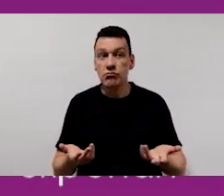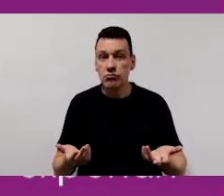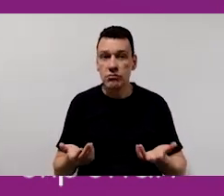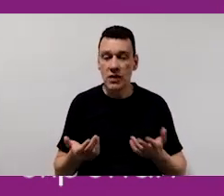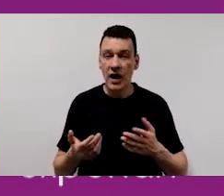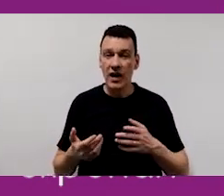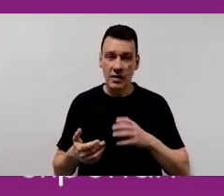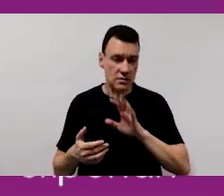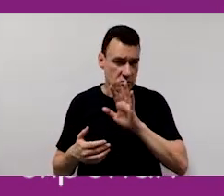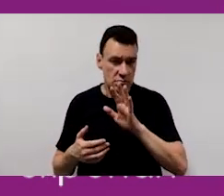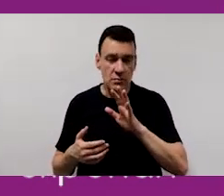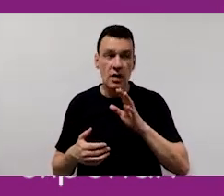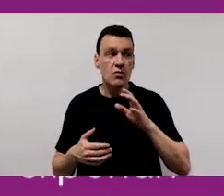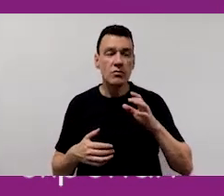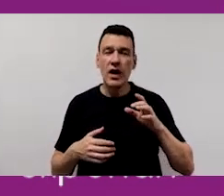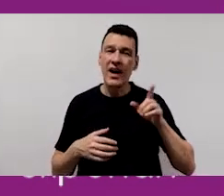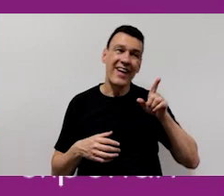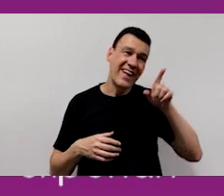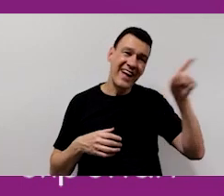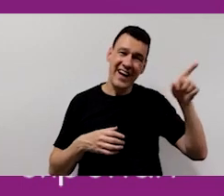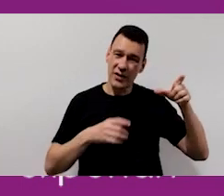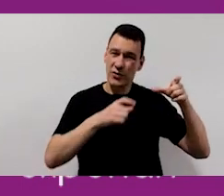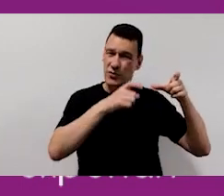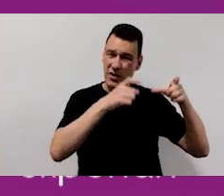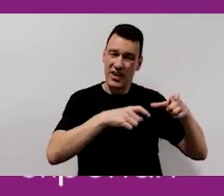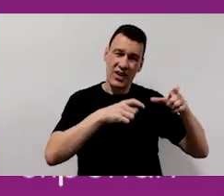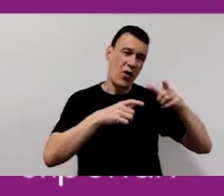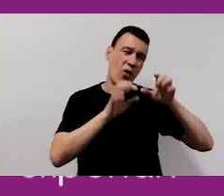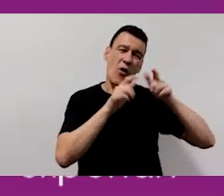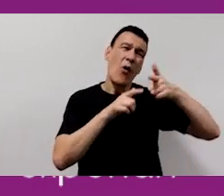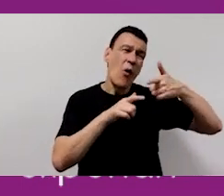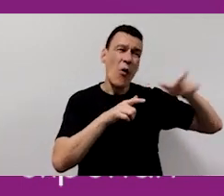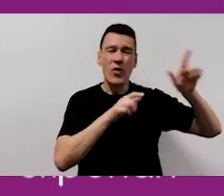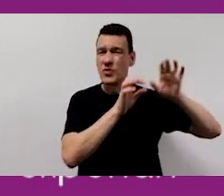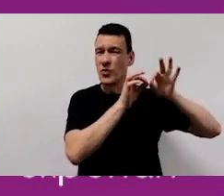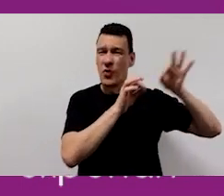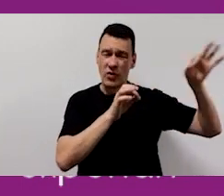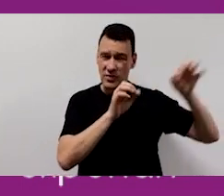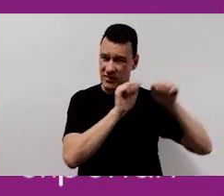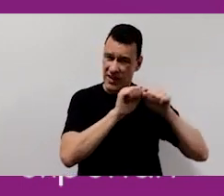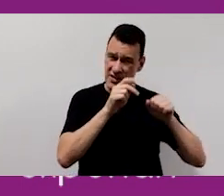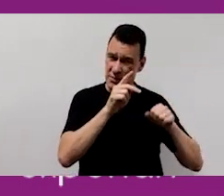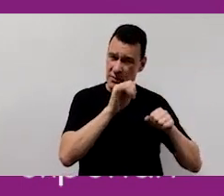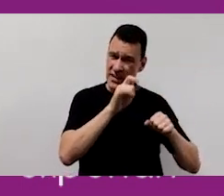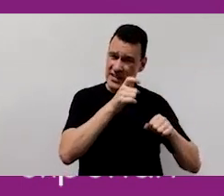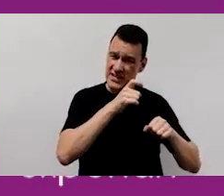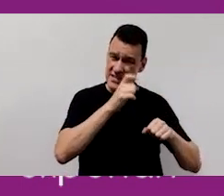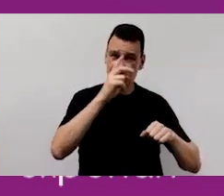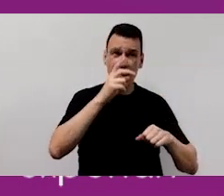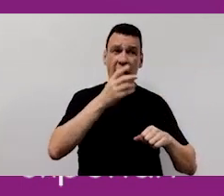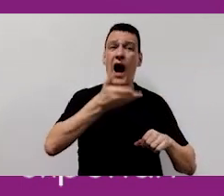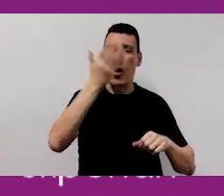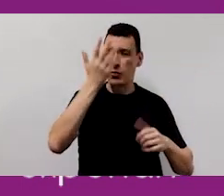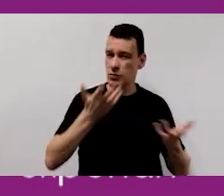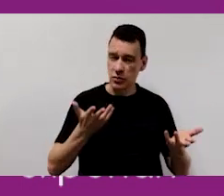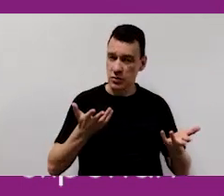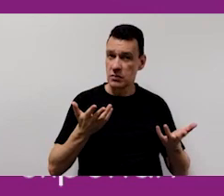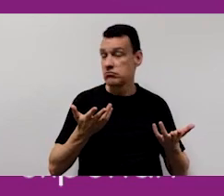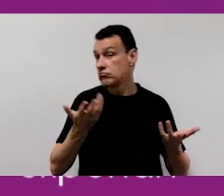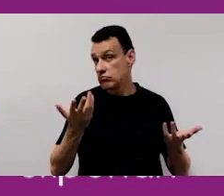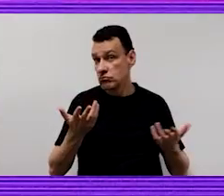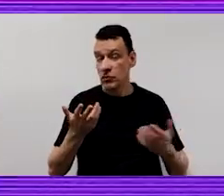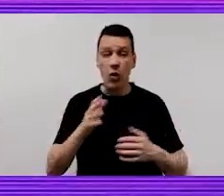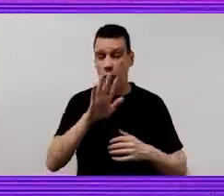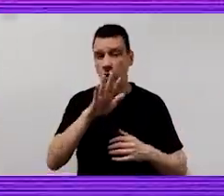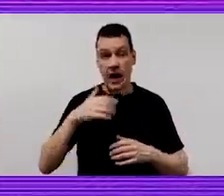Pix muito alto? É normal você abrir um cartão, solicitar um cartão na Bahia e morando em São